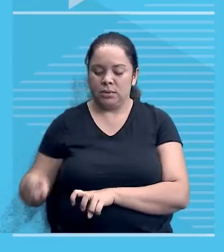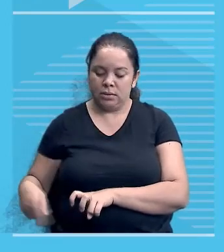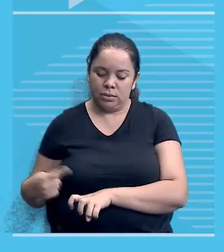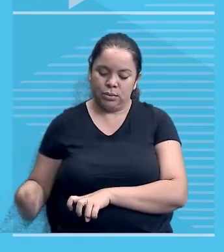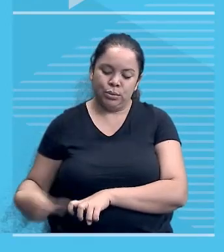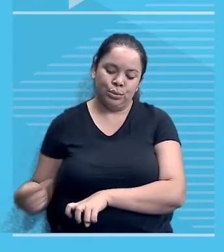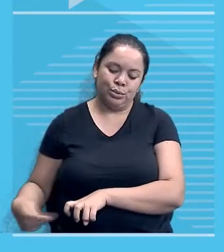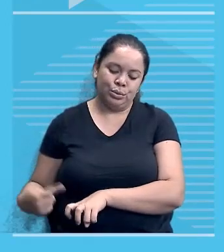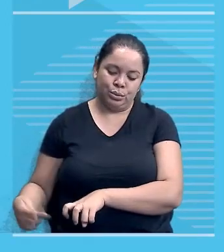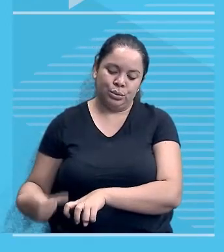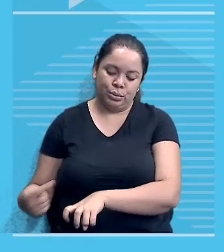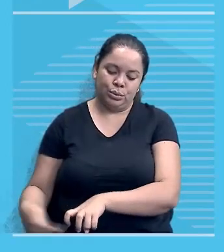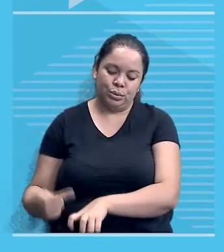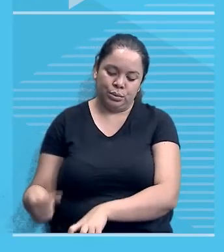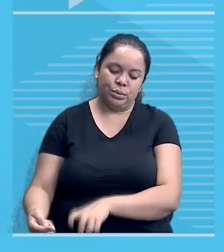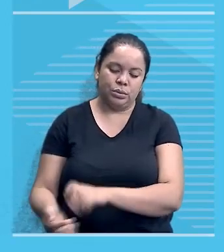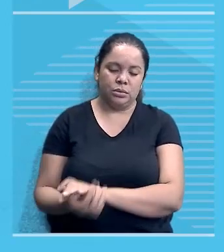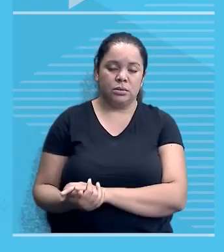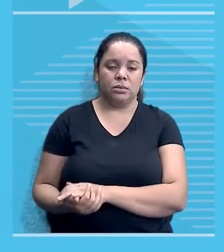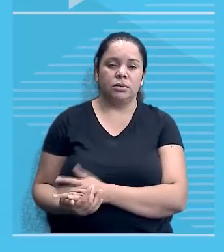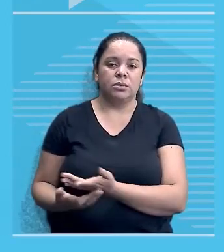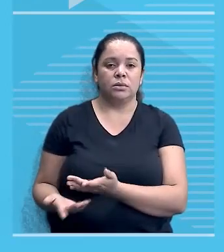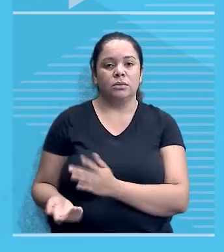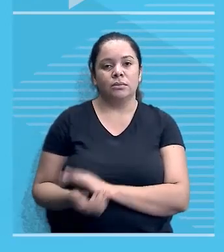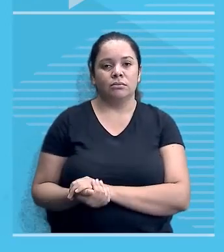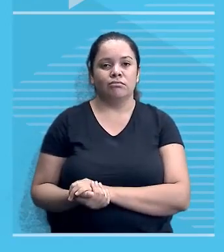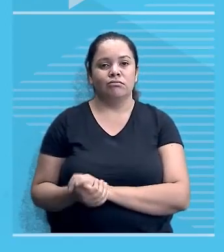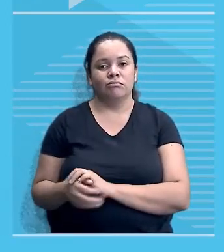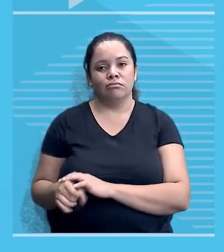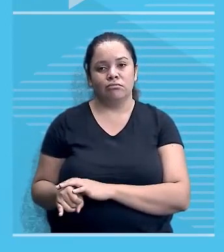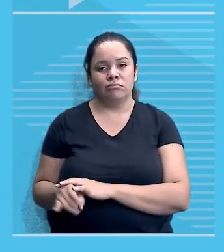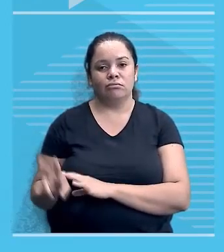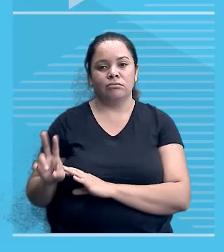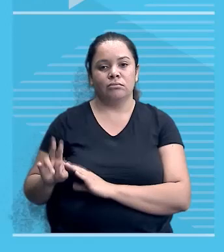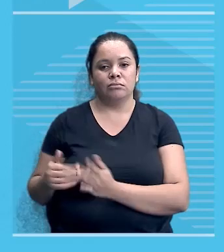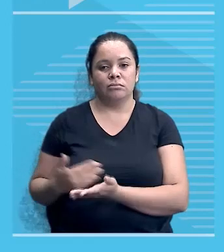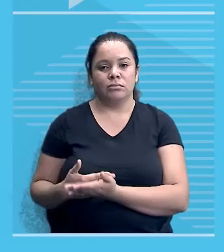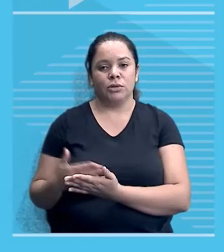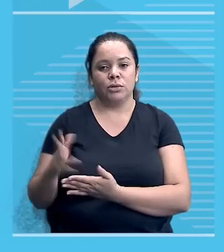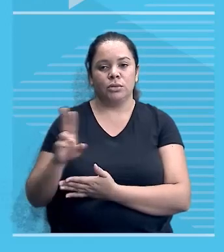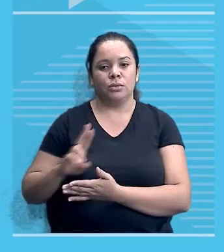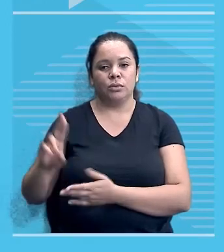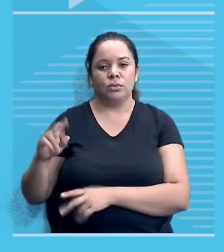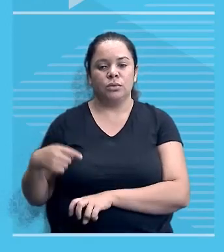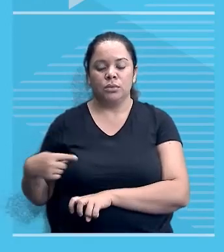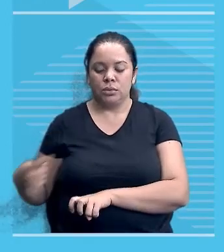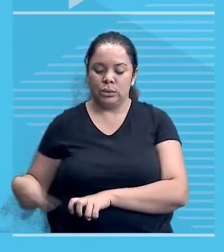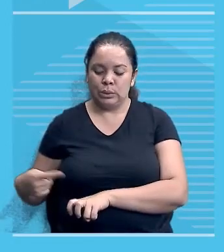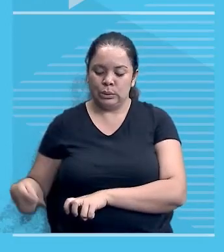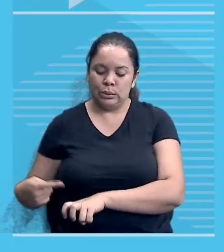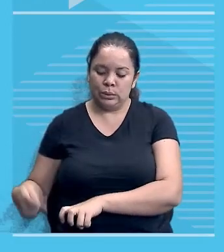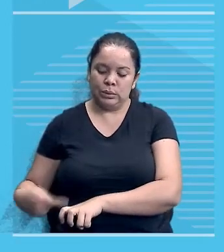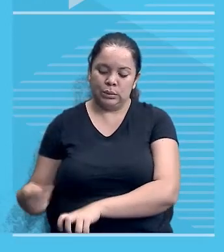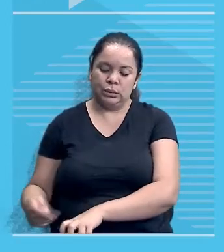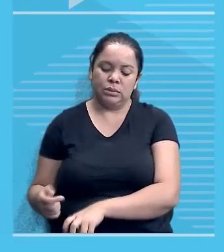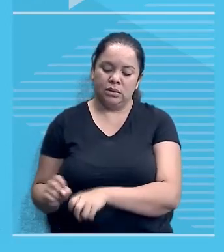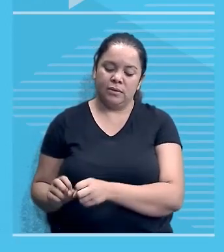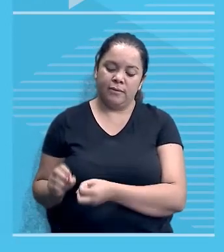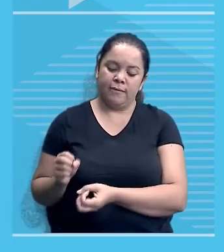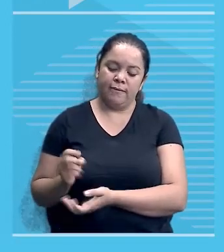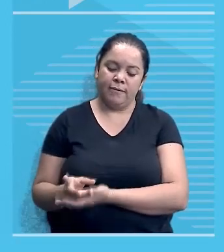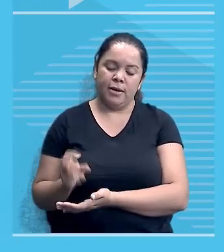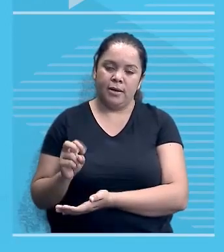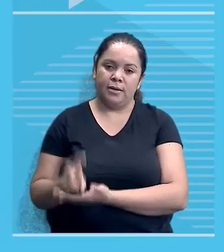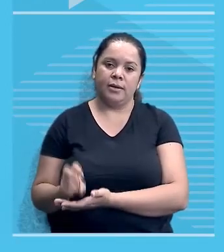sua sua agricultura bom se mecanizar a agricultura não tem mais vaga porque trabalho